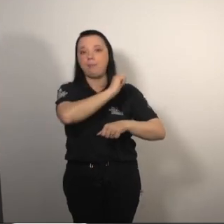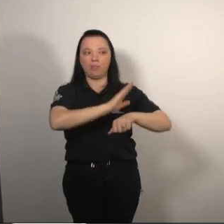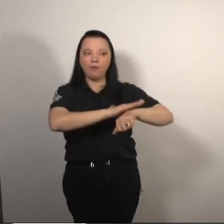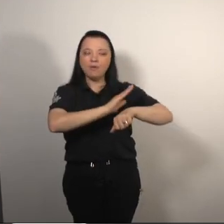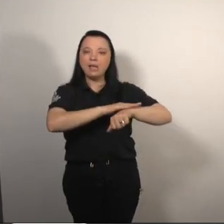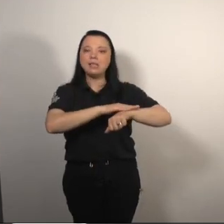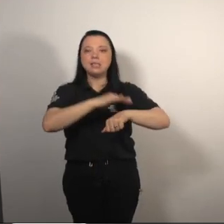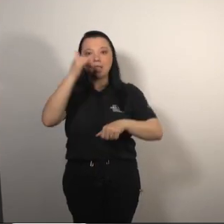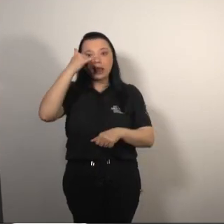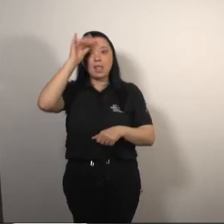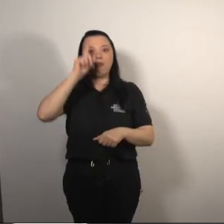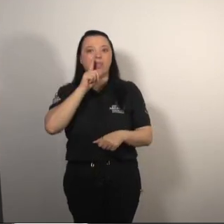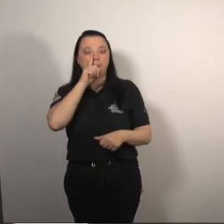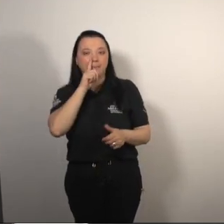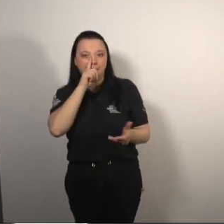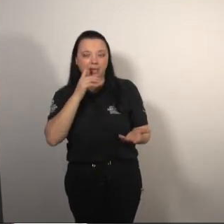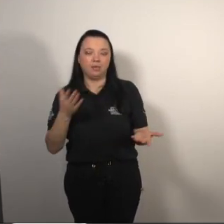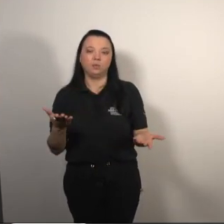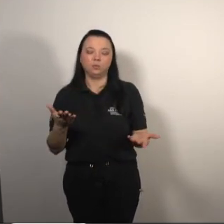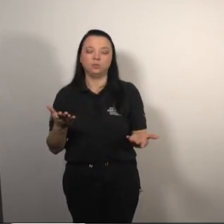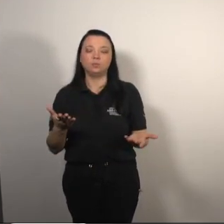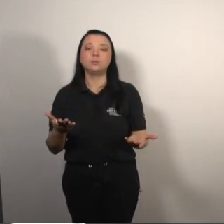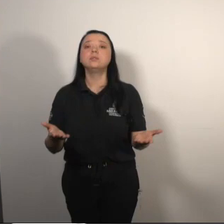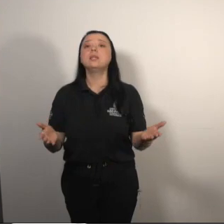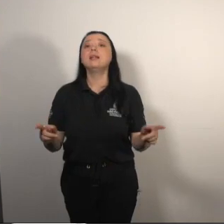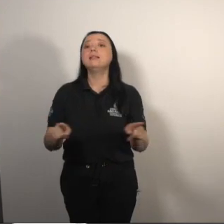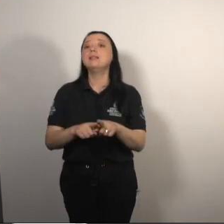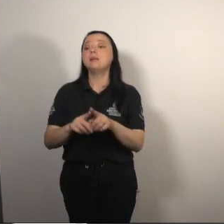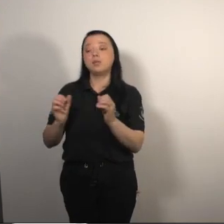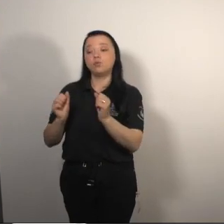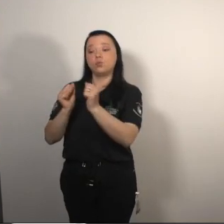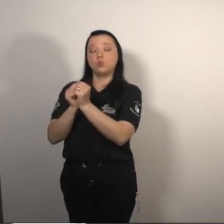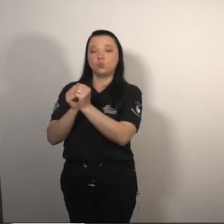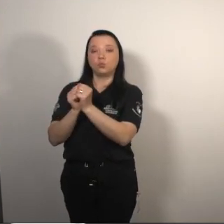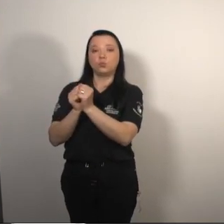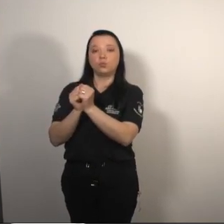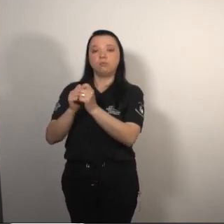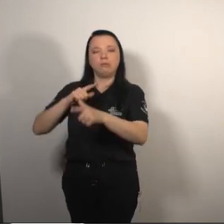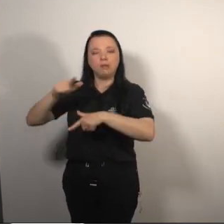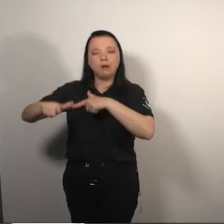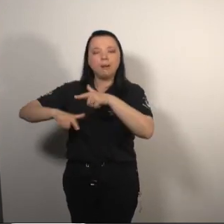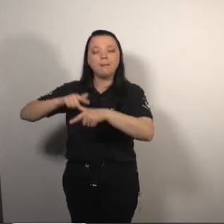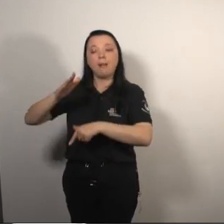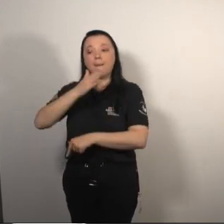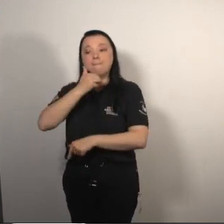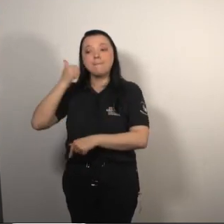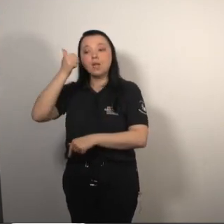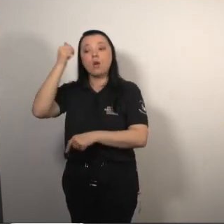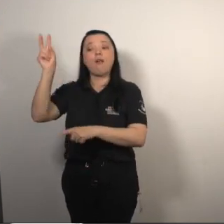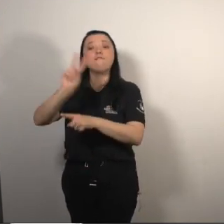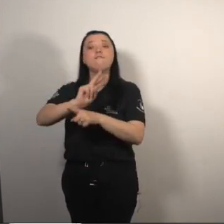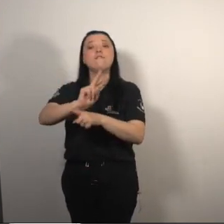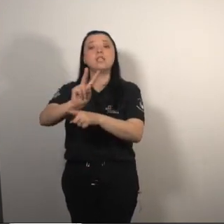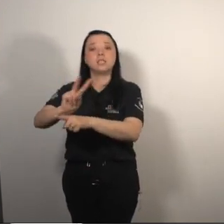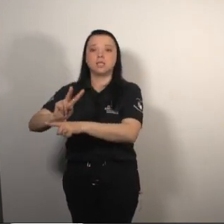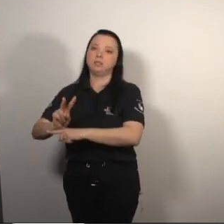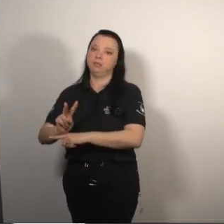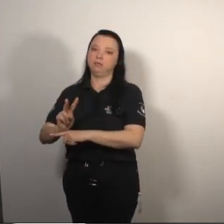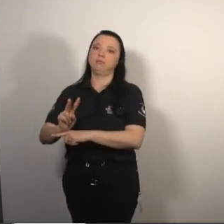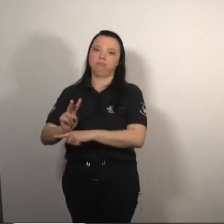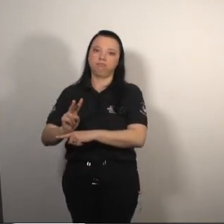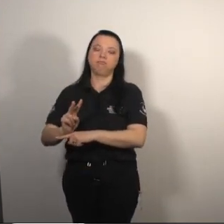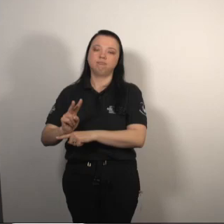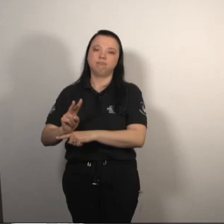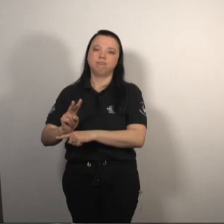de risco. E nós também estamos trabalhando em conjunto para a gente melhorar a fiscalização, né, de